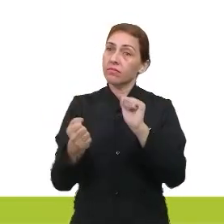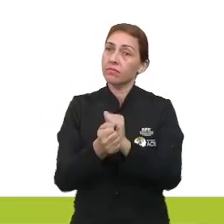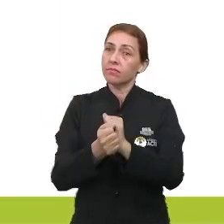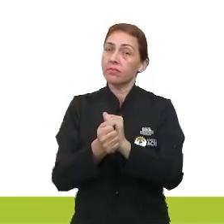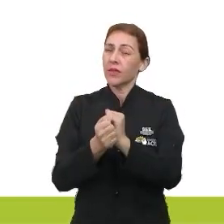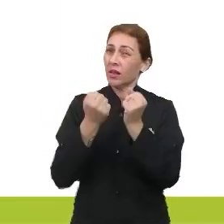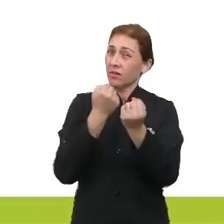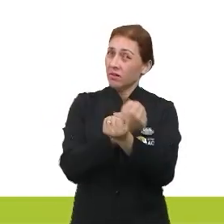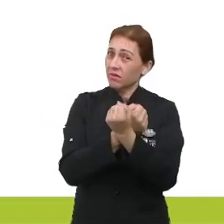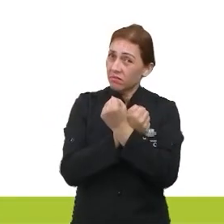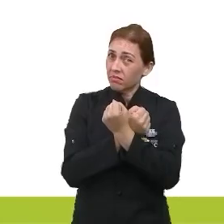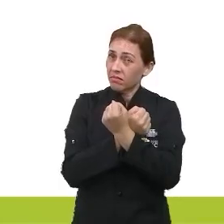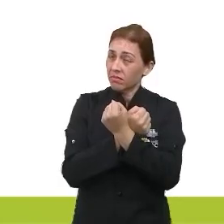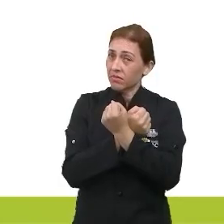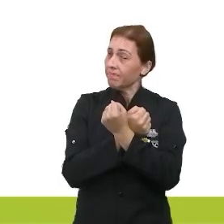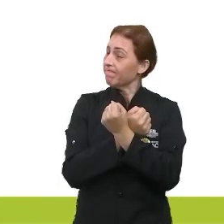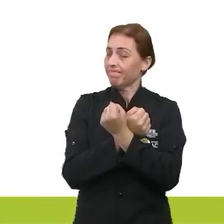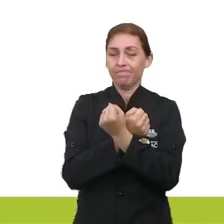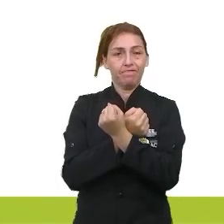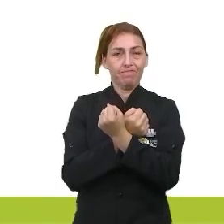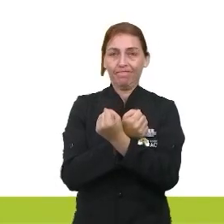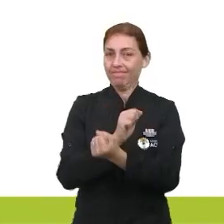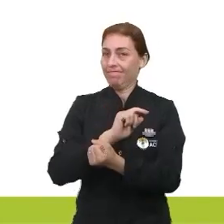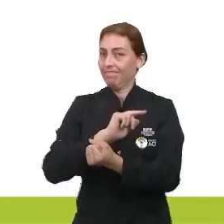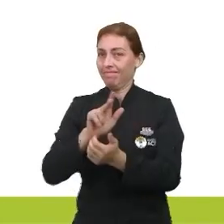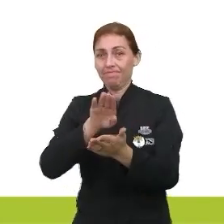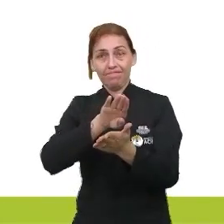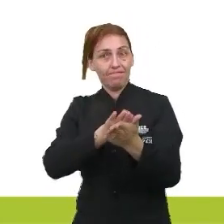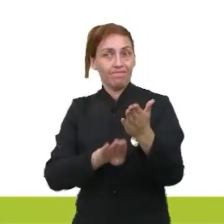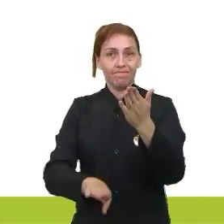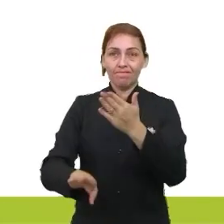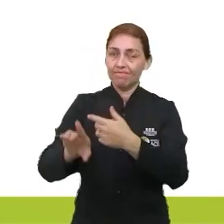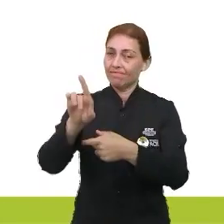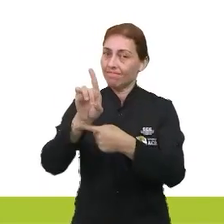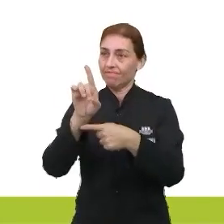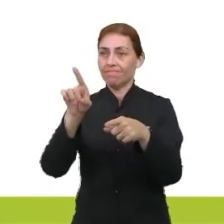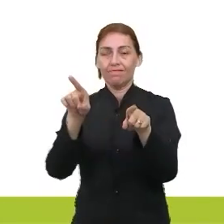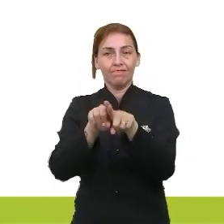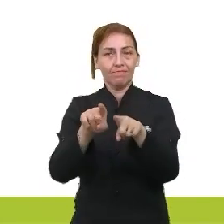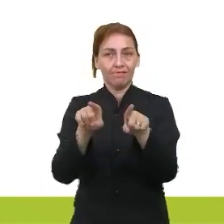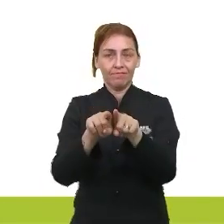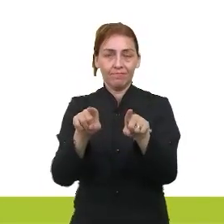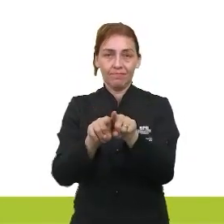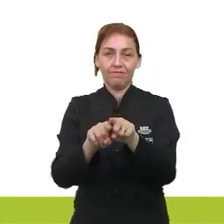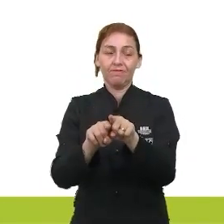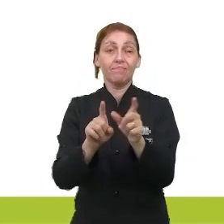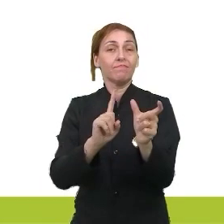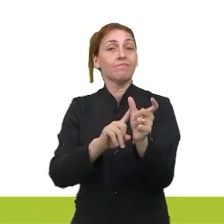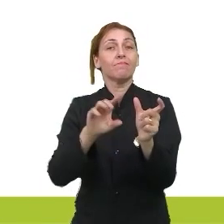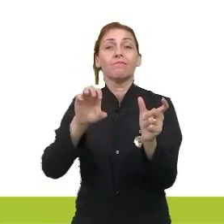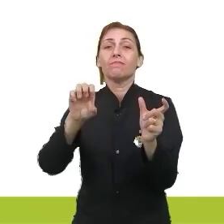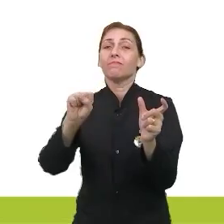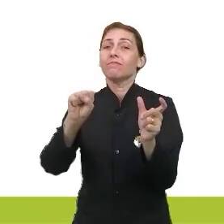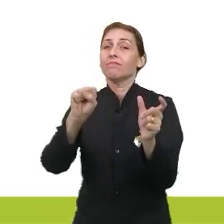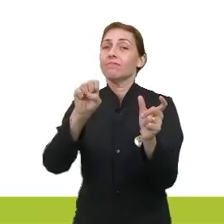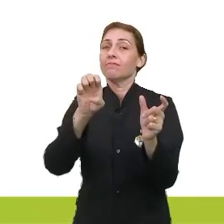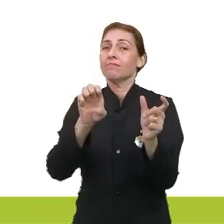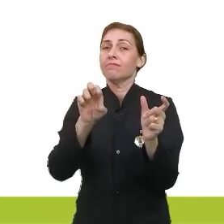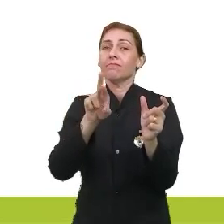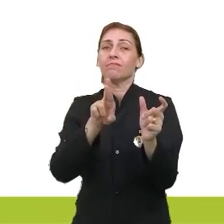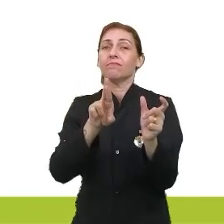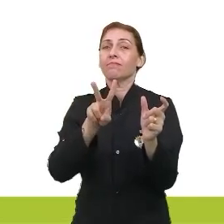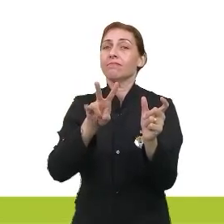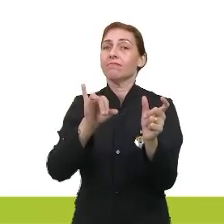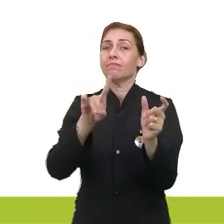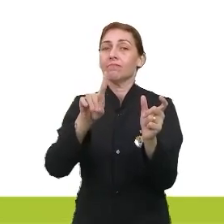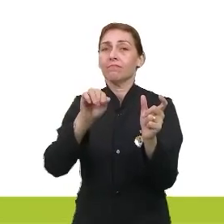regime de servidão, cai na mesma situação da alternativa E. Pela palavra servidão, a alternativa